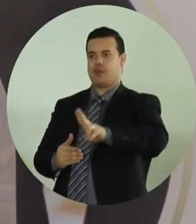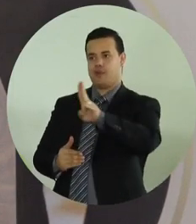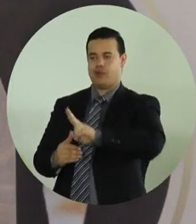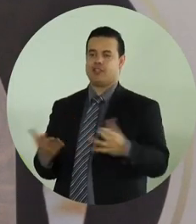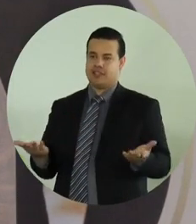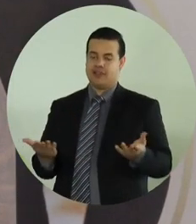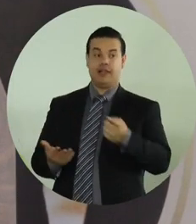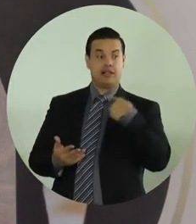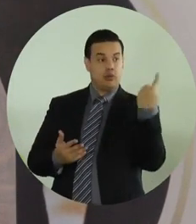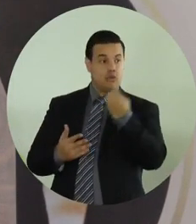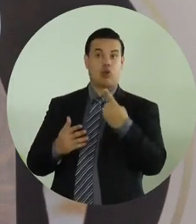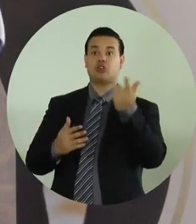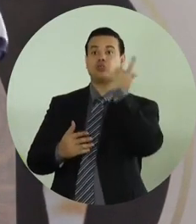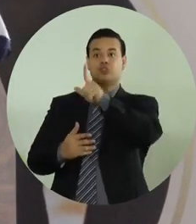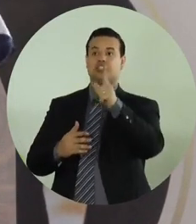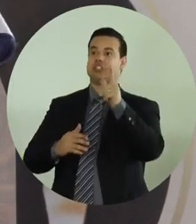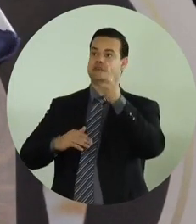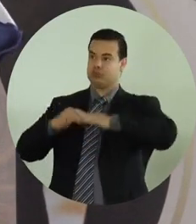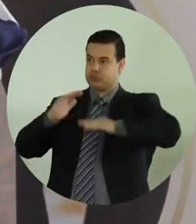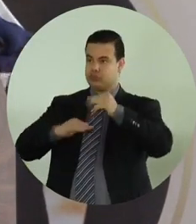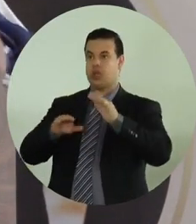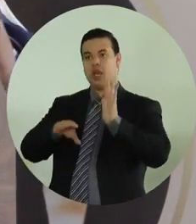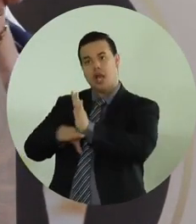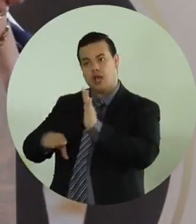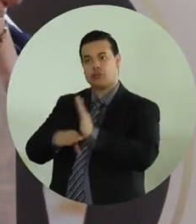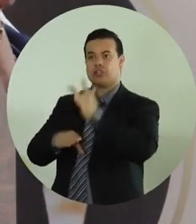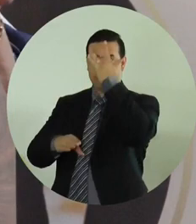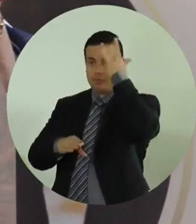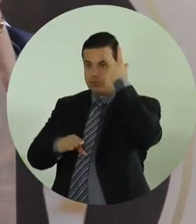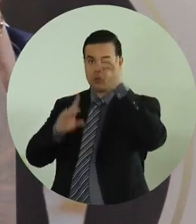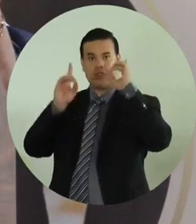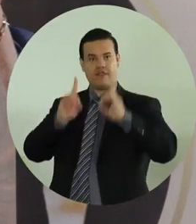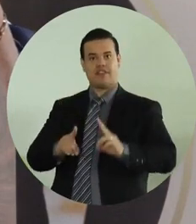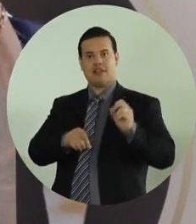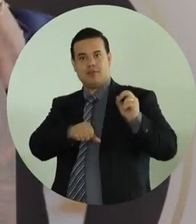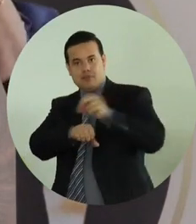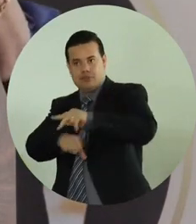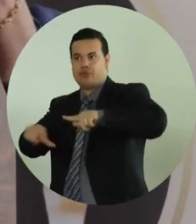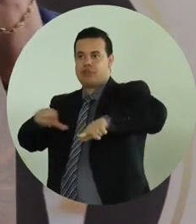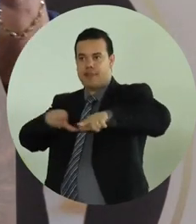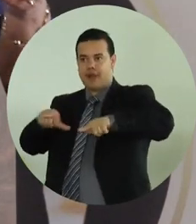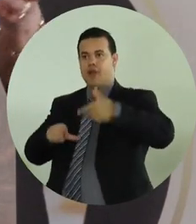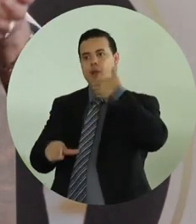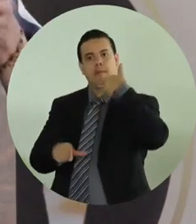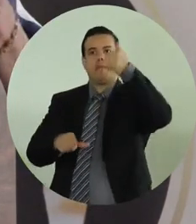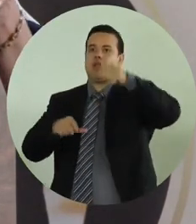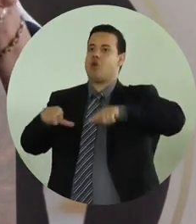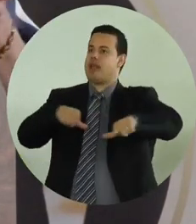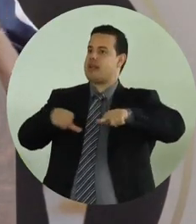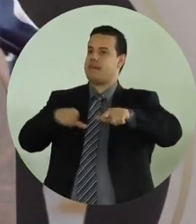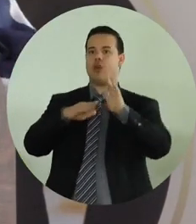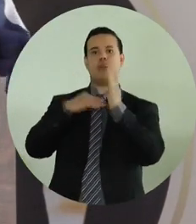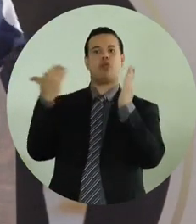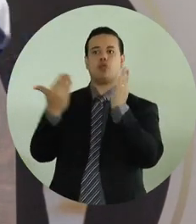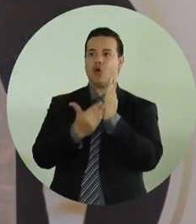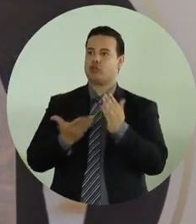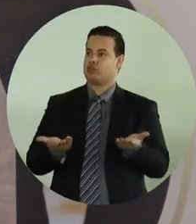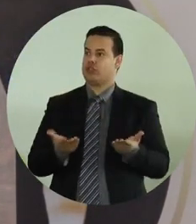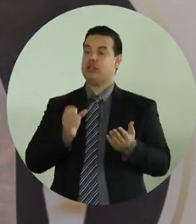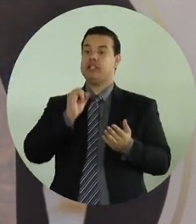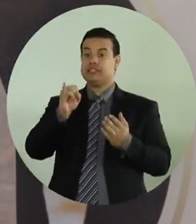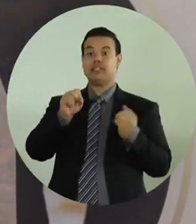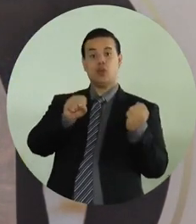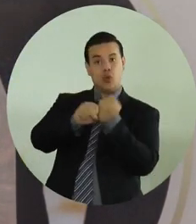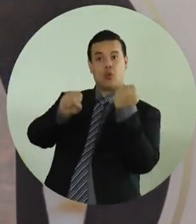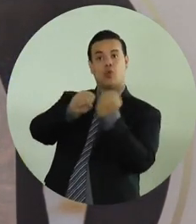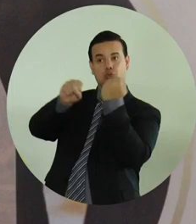fazemos, qualificamos o emprego para a pessoa com deficiência, nós melhoramos a empregabilidade para todos. Quando nós construímos casas de interesse, habitações de interesse